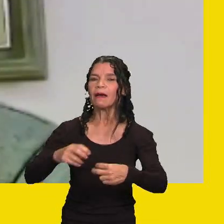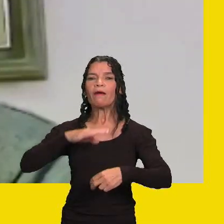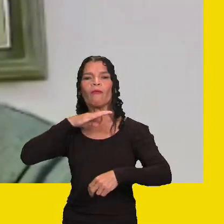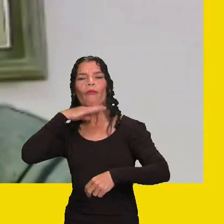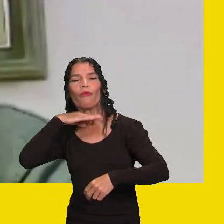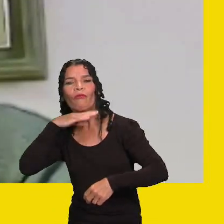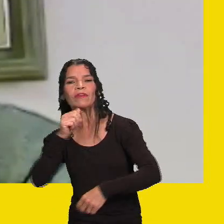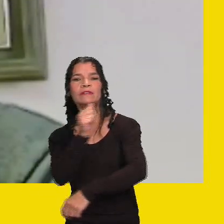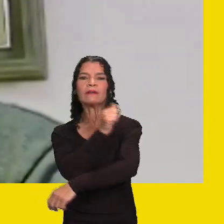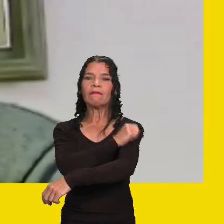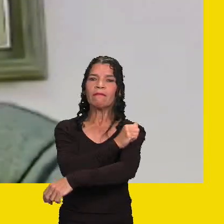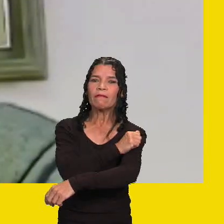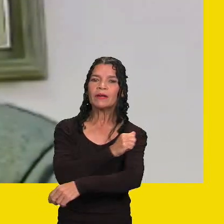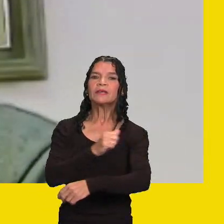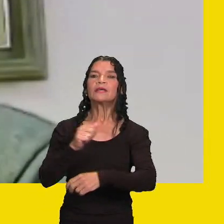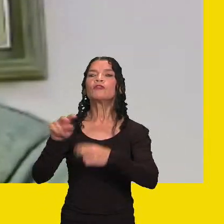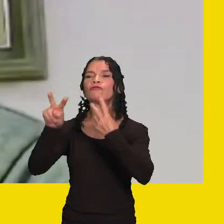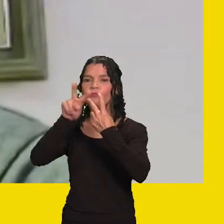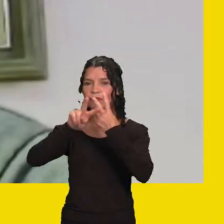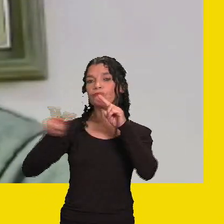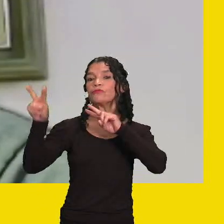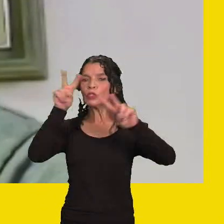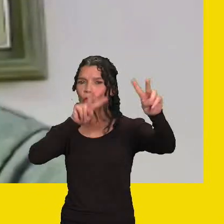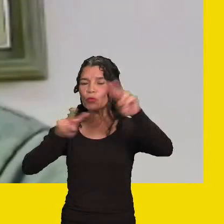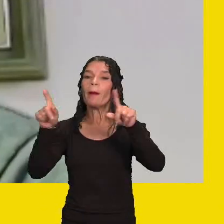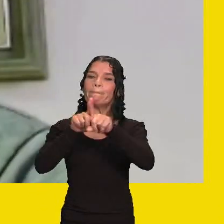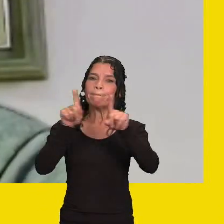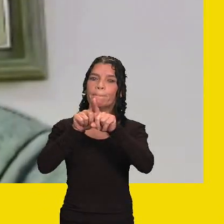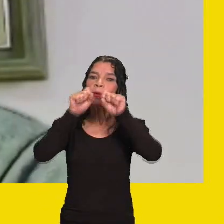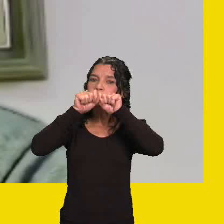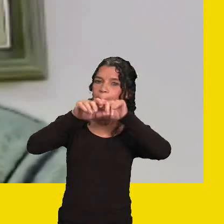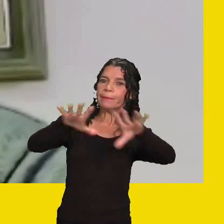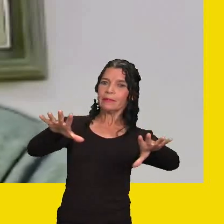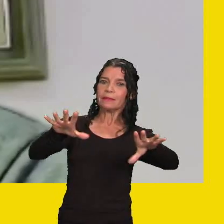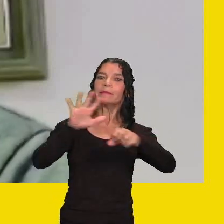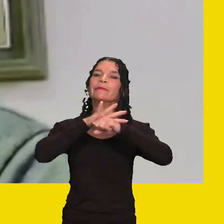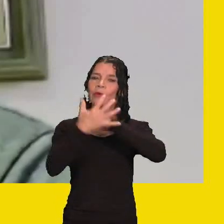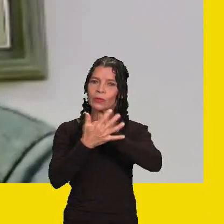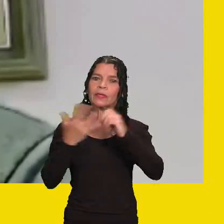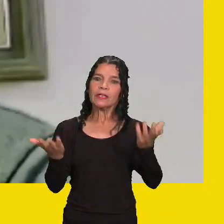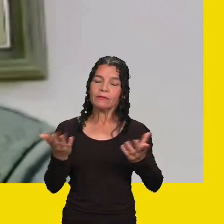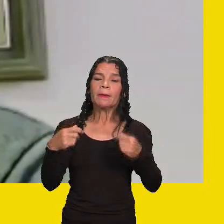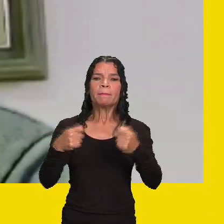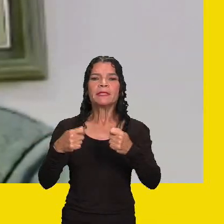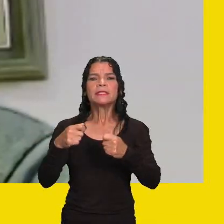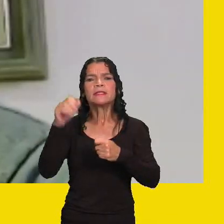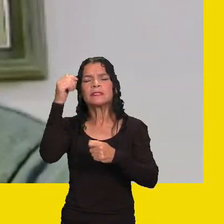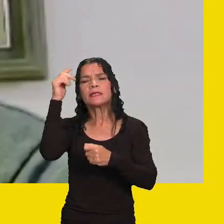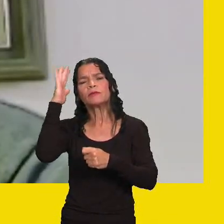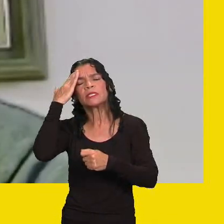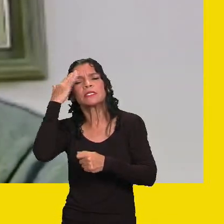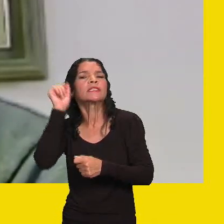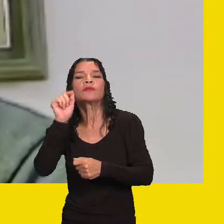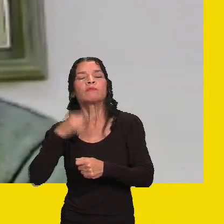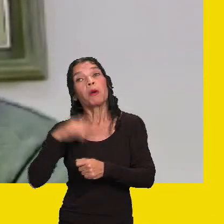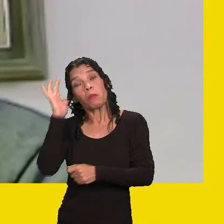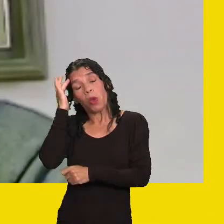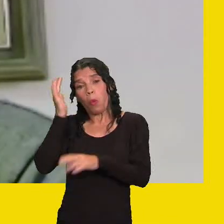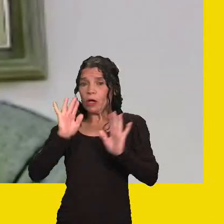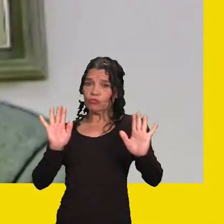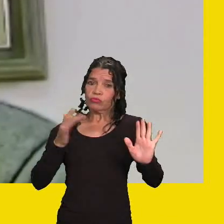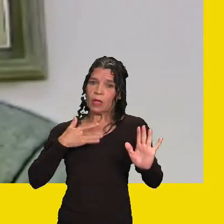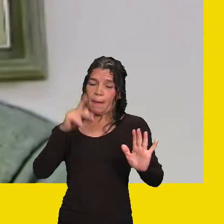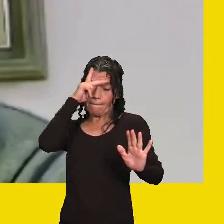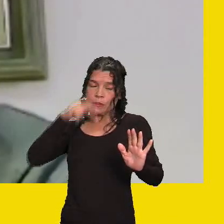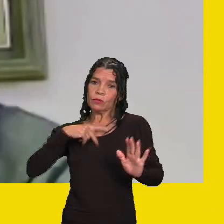conversar, fizemos isso virtualmente por conta da pandemia, e então a gente precisa compreender, né, pelo menos eu acho, é uma